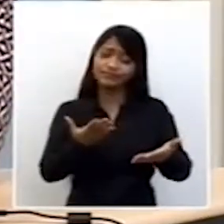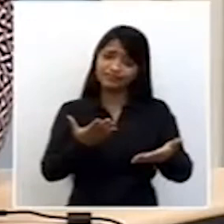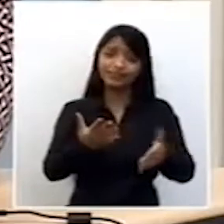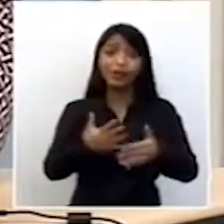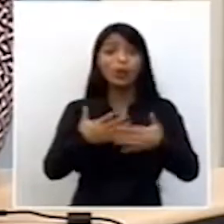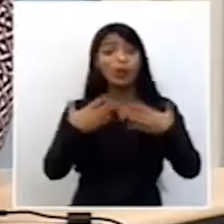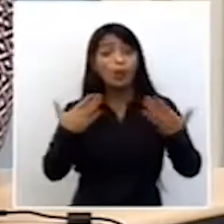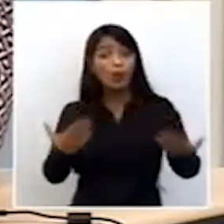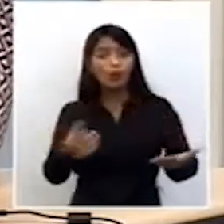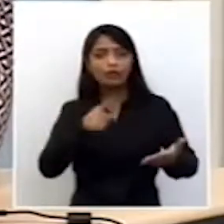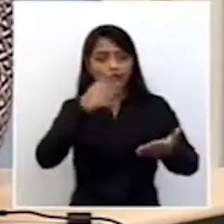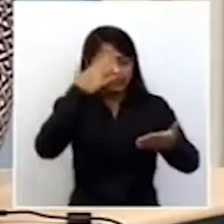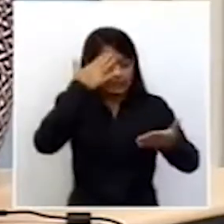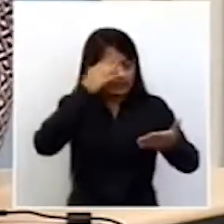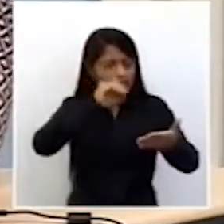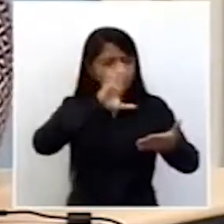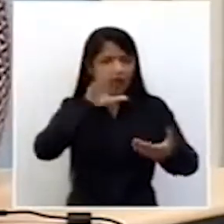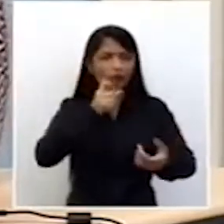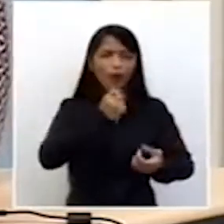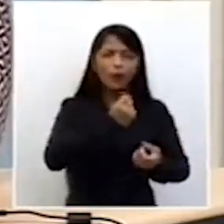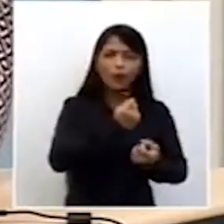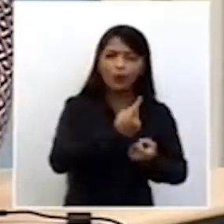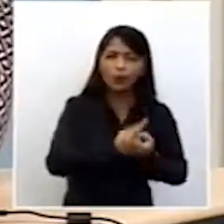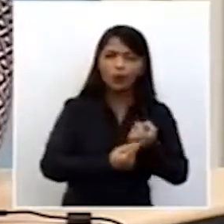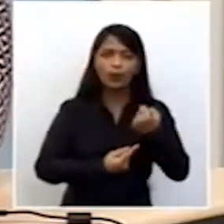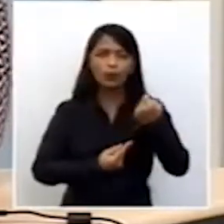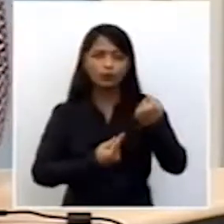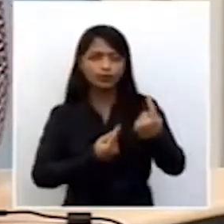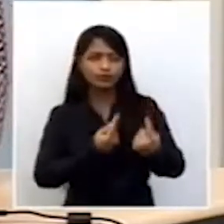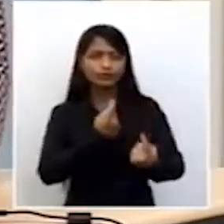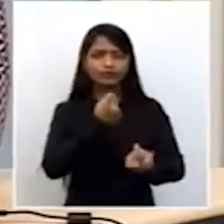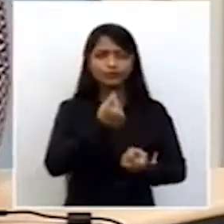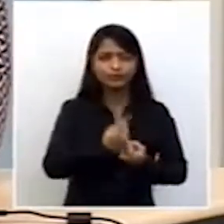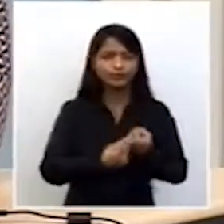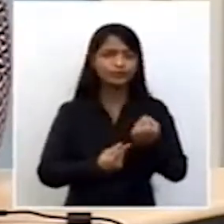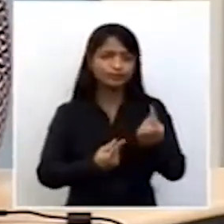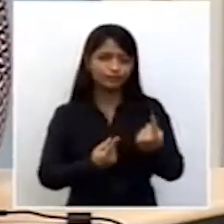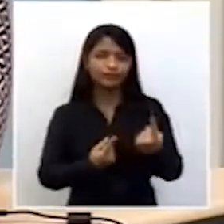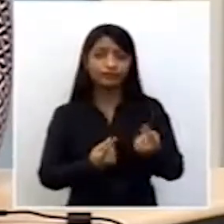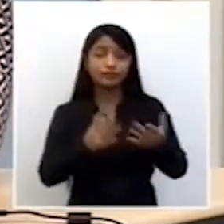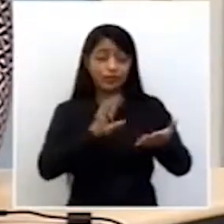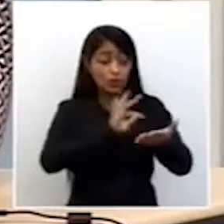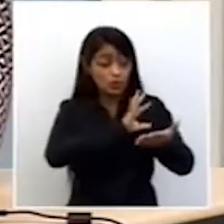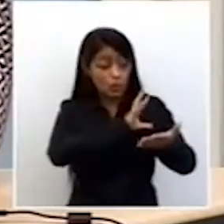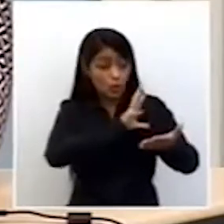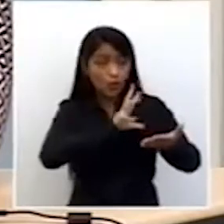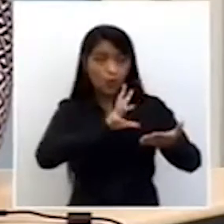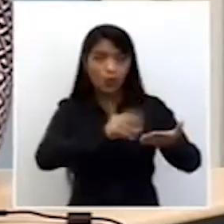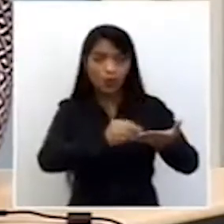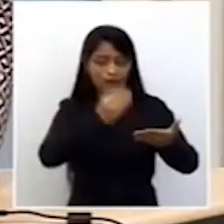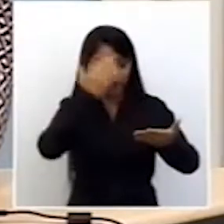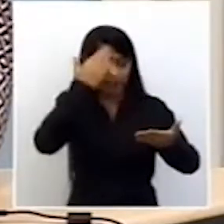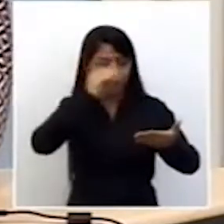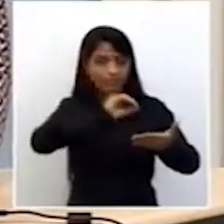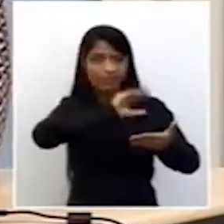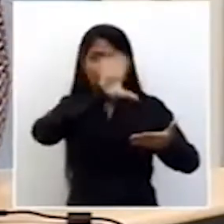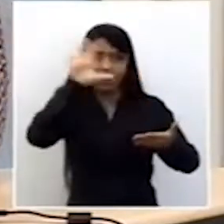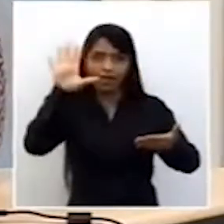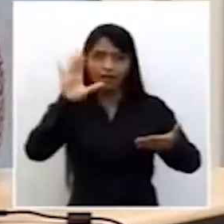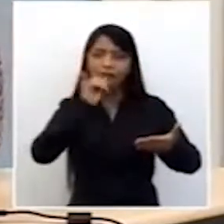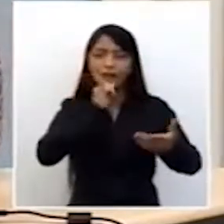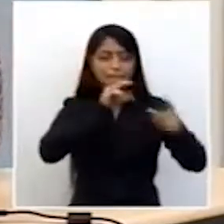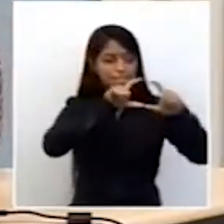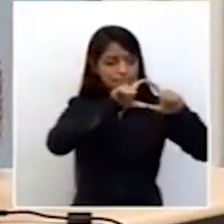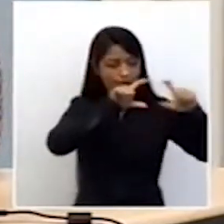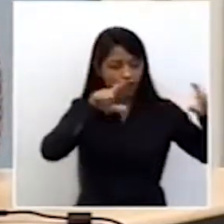entenderam algumas coisas, entenderam por cima, porque já ouviram falar, mas não, se nós pegássemos parágrafo por parágrafo,